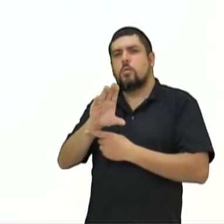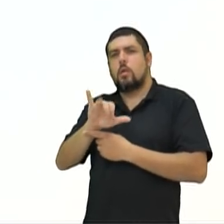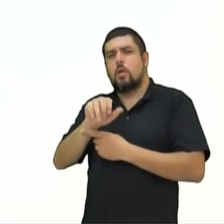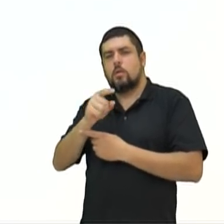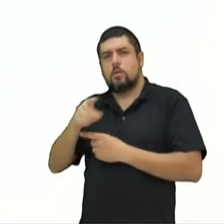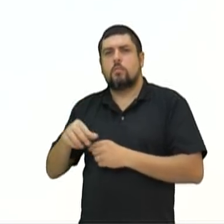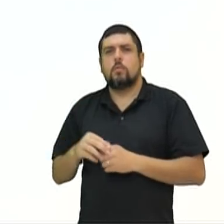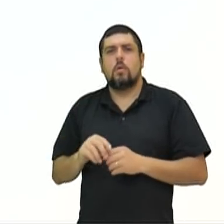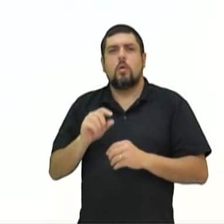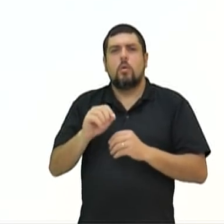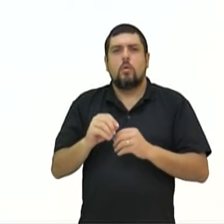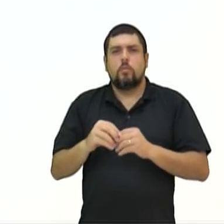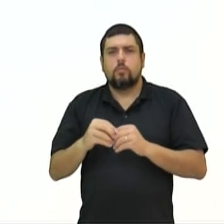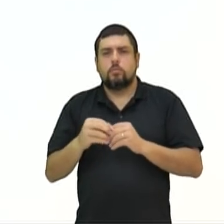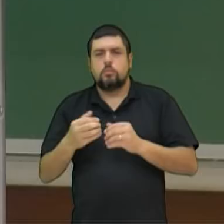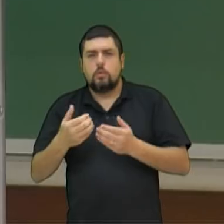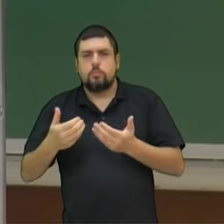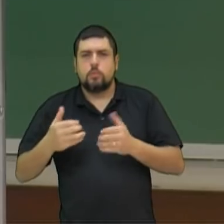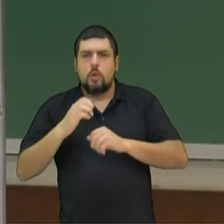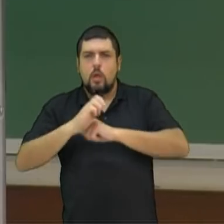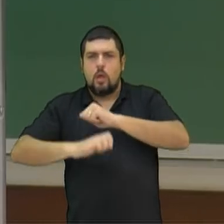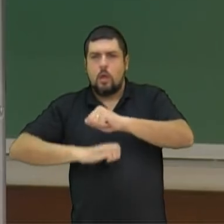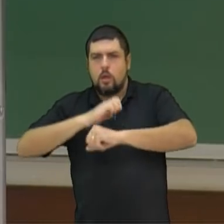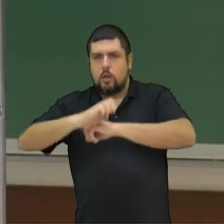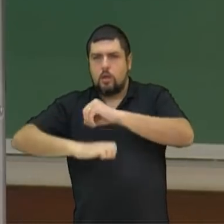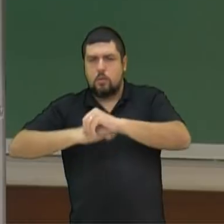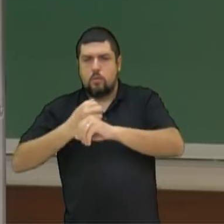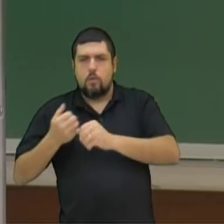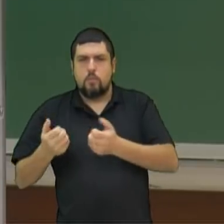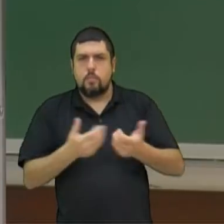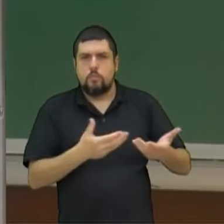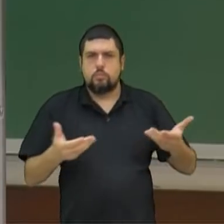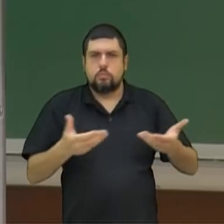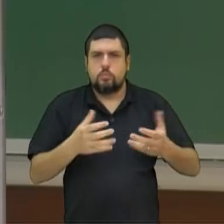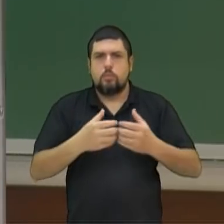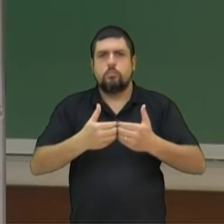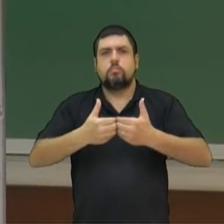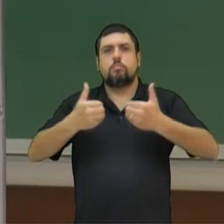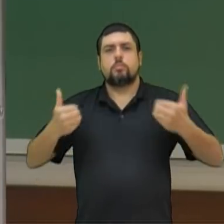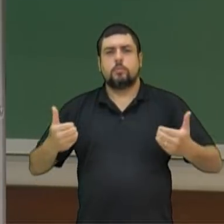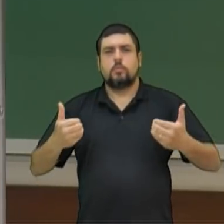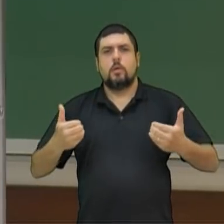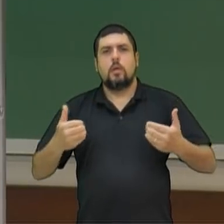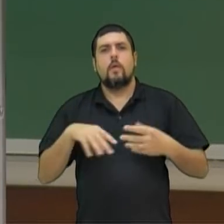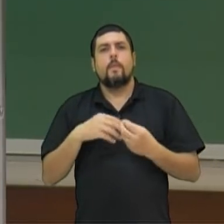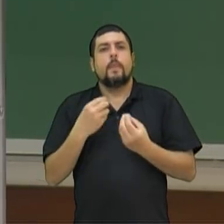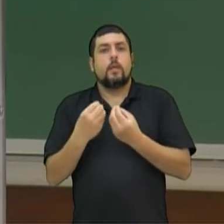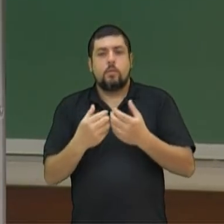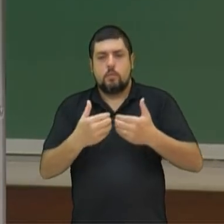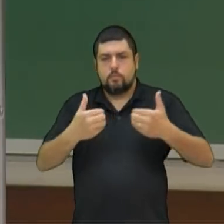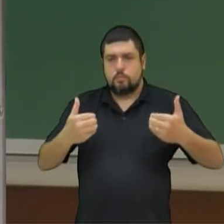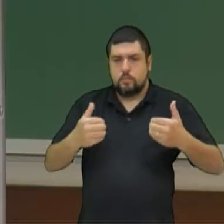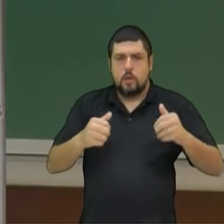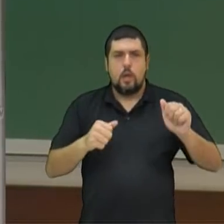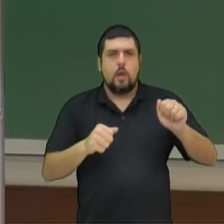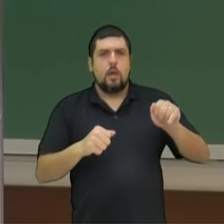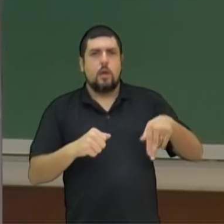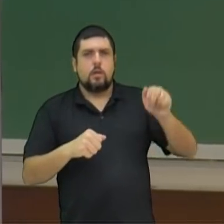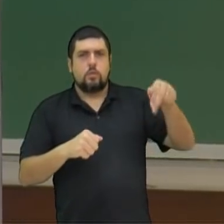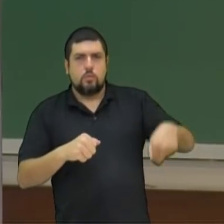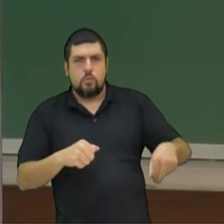doou elétrons e recebeu, da ligação iônica, se separam, formando um ânion